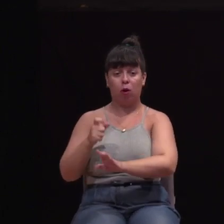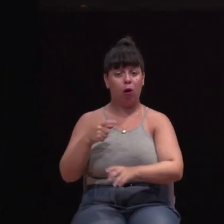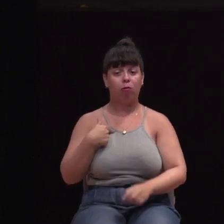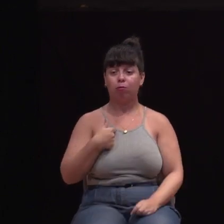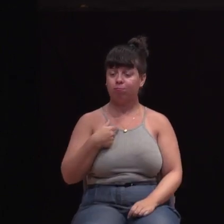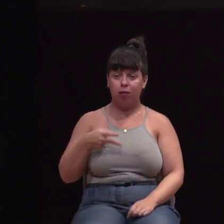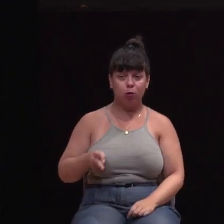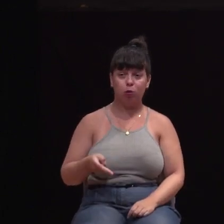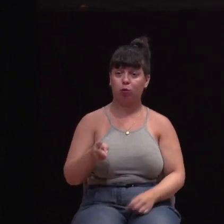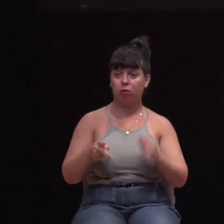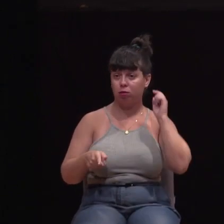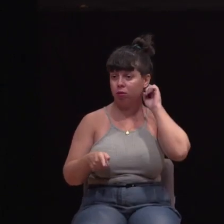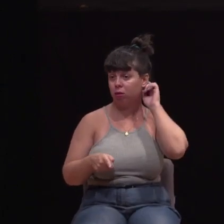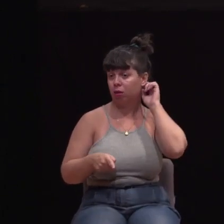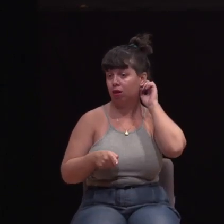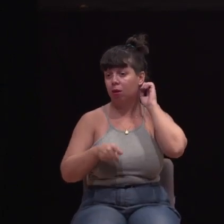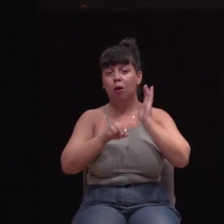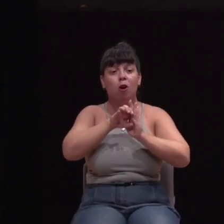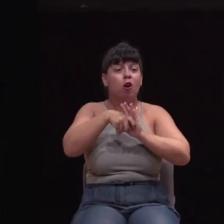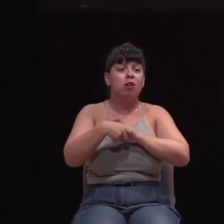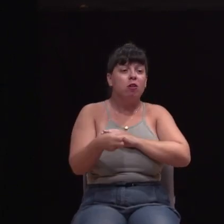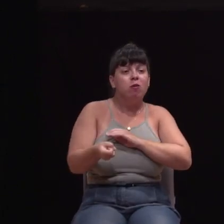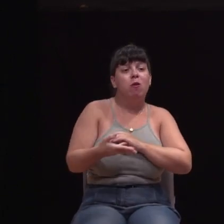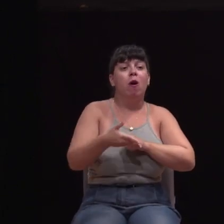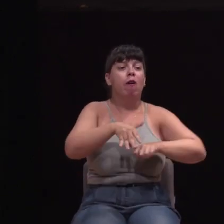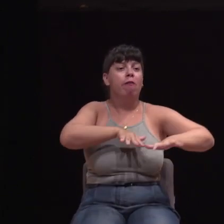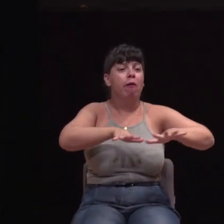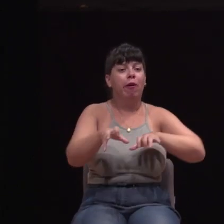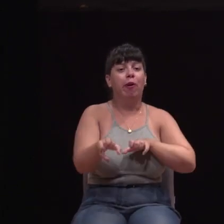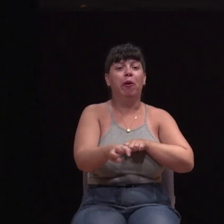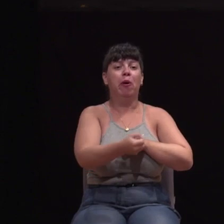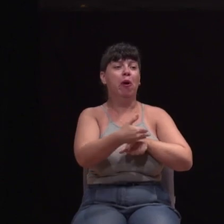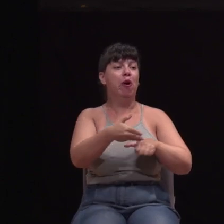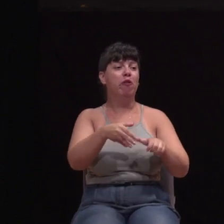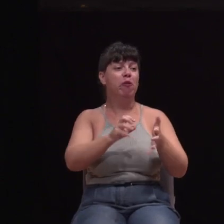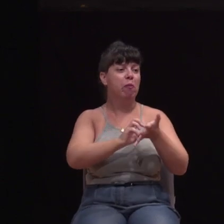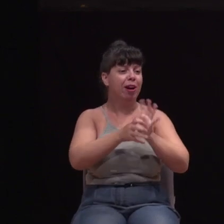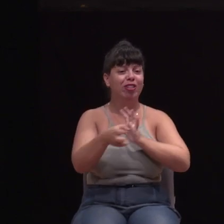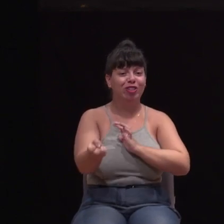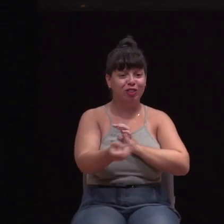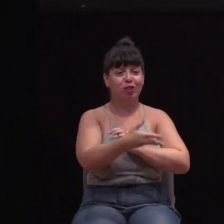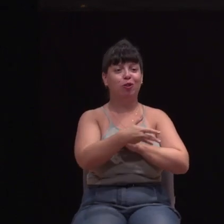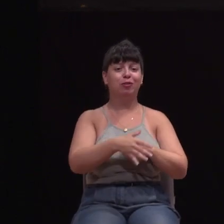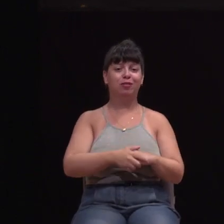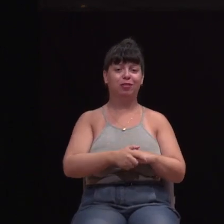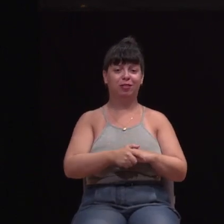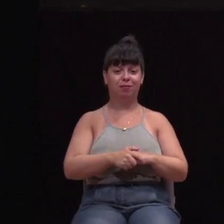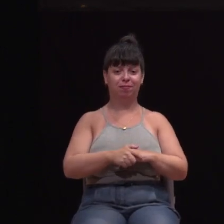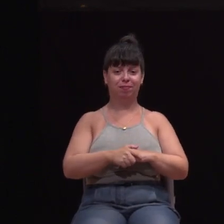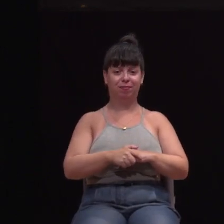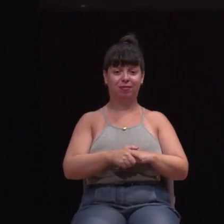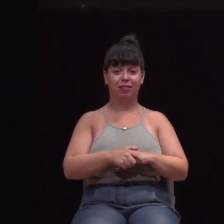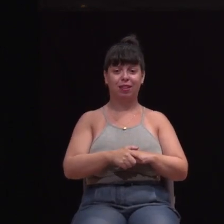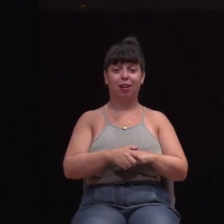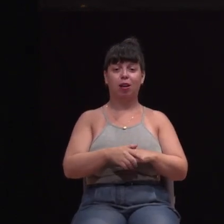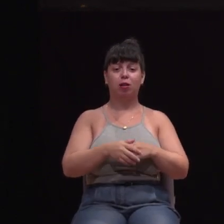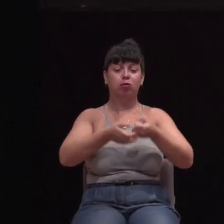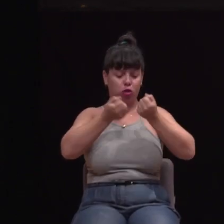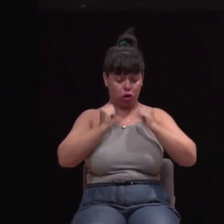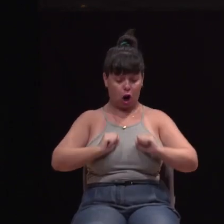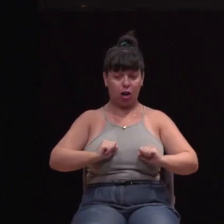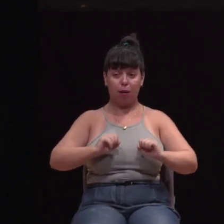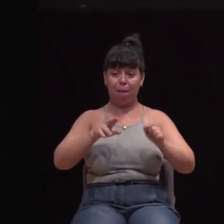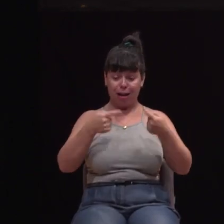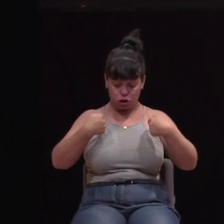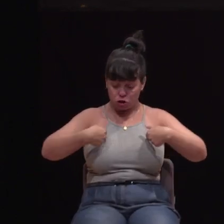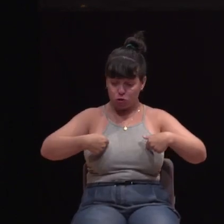quadrada. Um conceito novo, um movimento novo, um coletivo novo, um partido novo. A gente muda a roupa, mas não muda o corpo, a essência